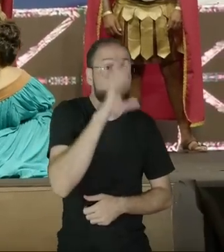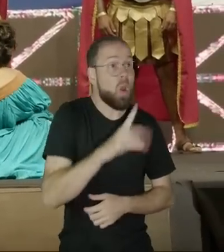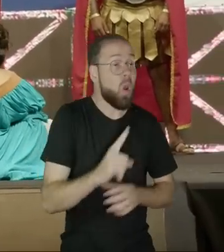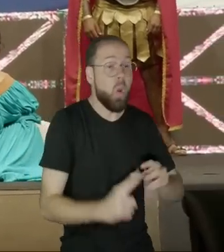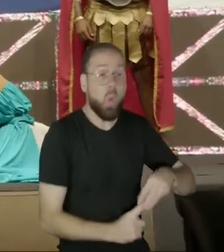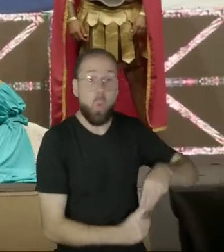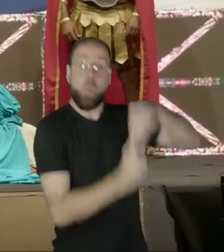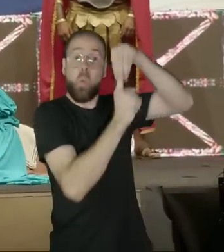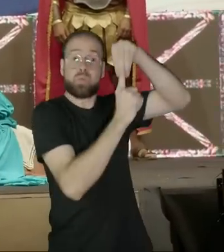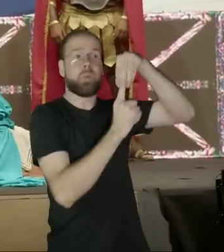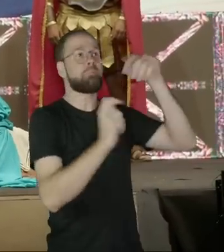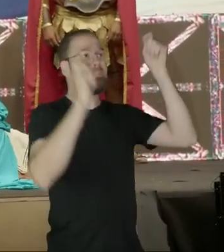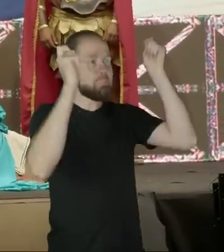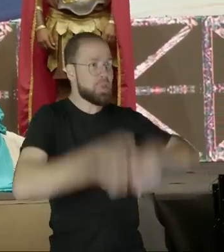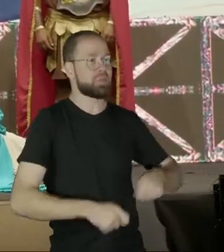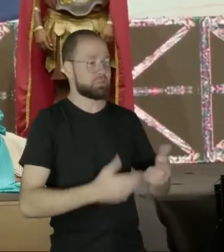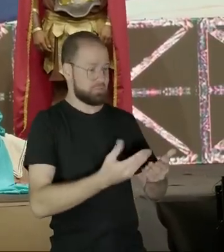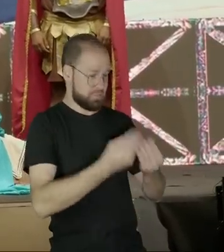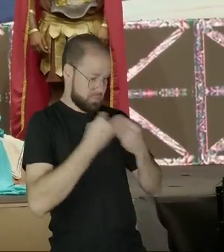poderia me salvar.